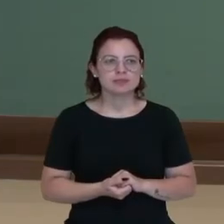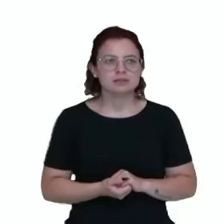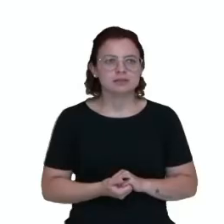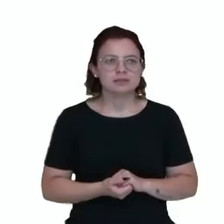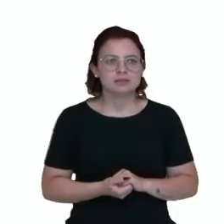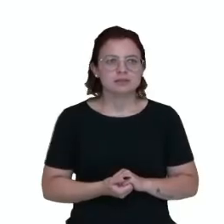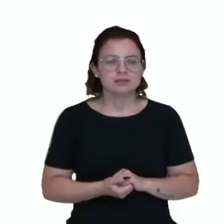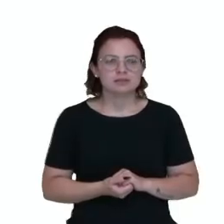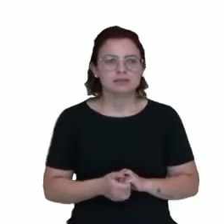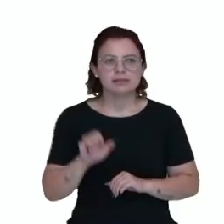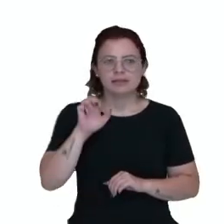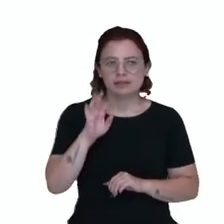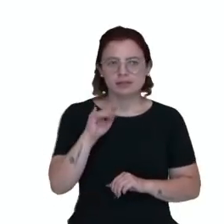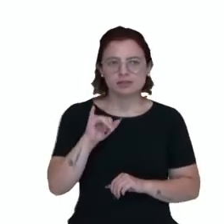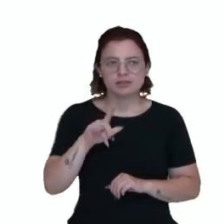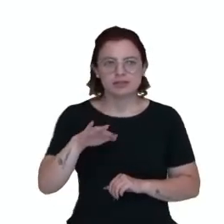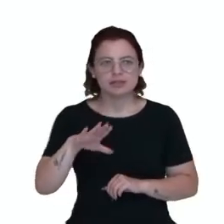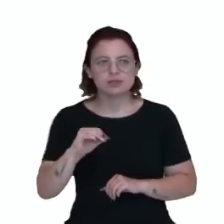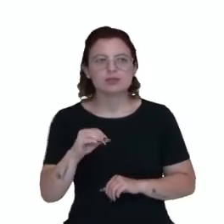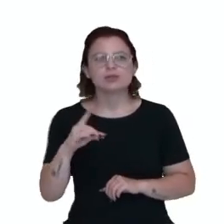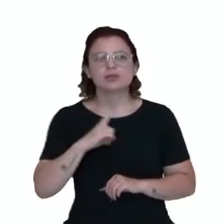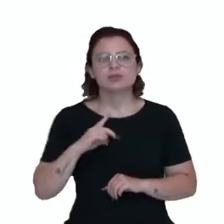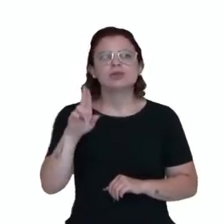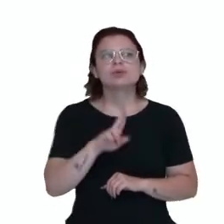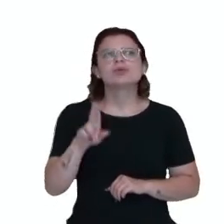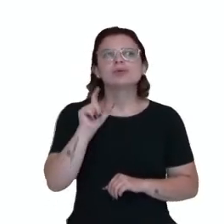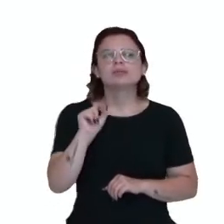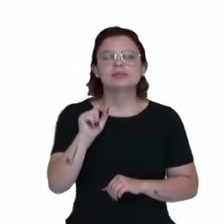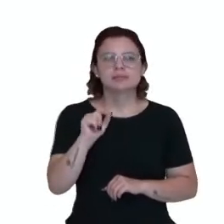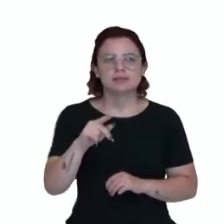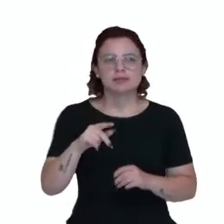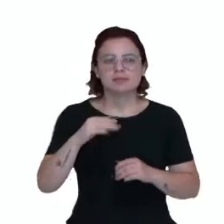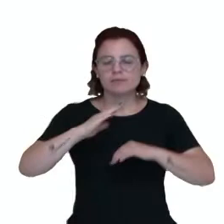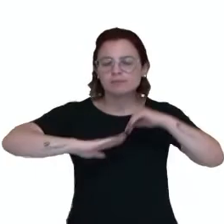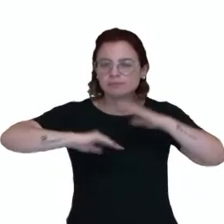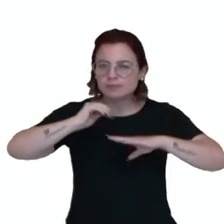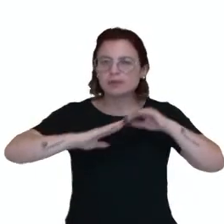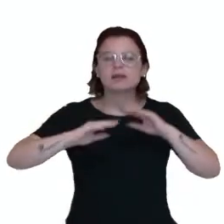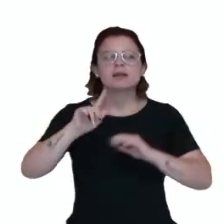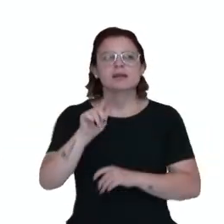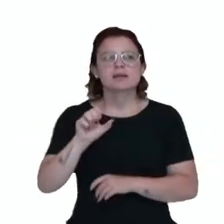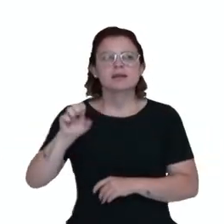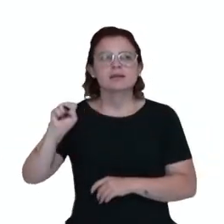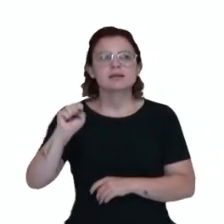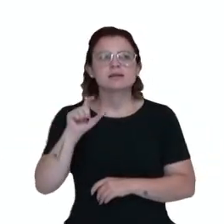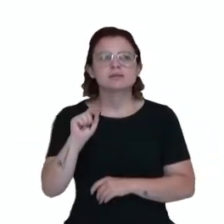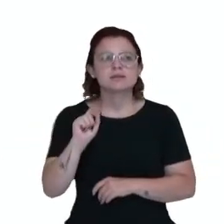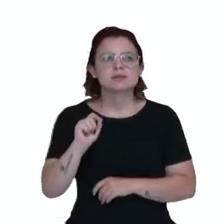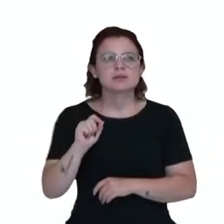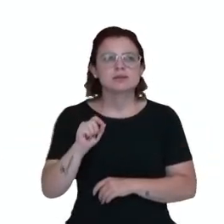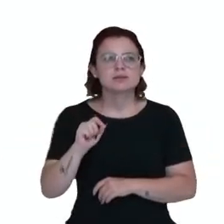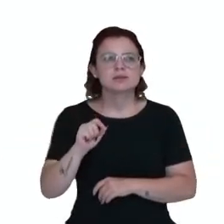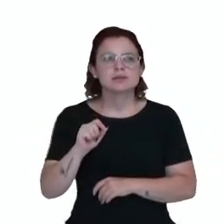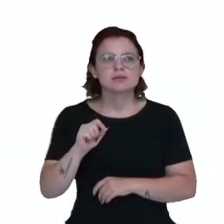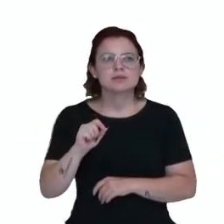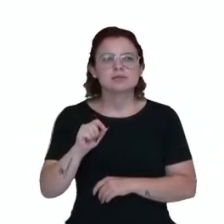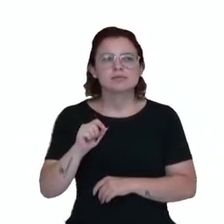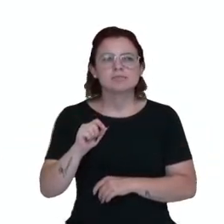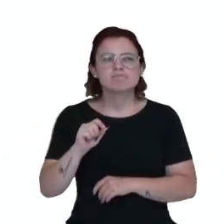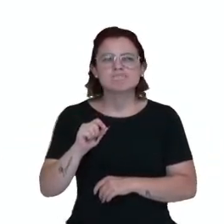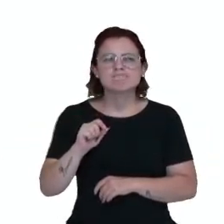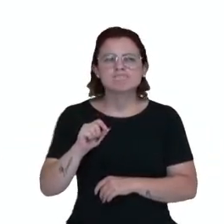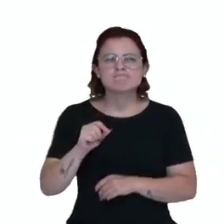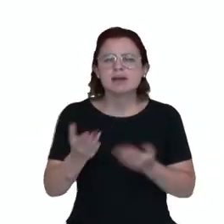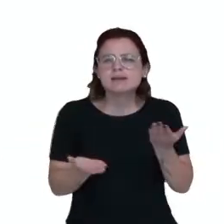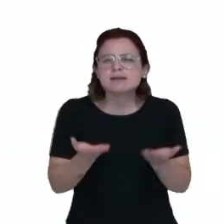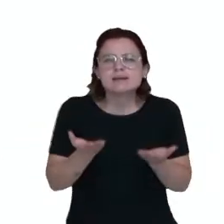O etileno é utilizado na produção de gases padrão para calibração de instrumentos analíticos. É